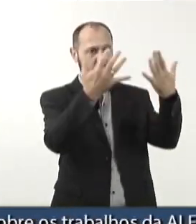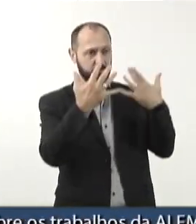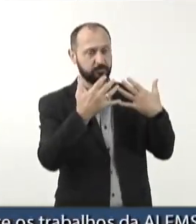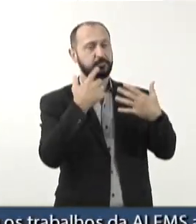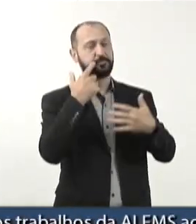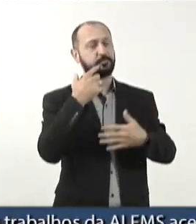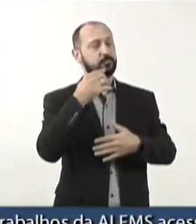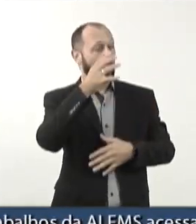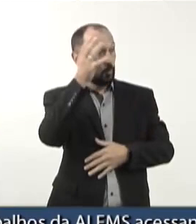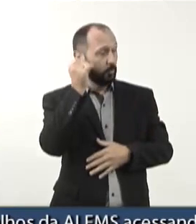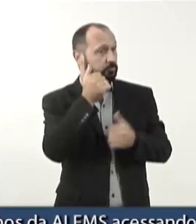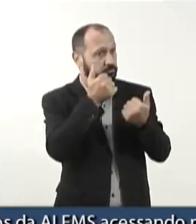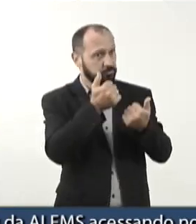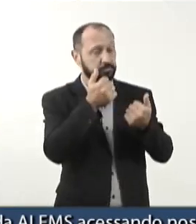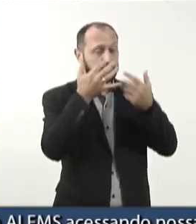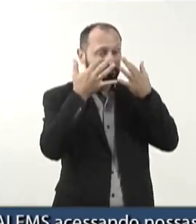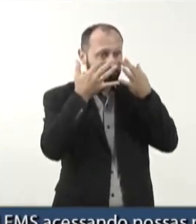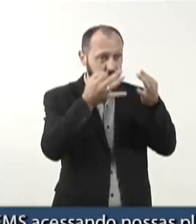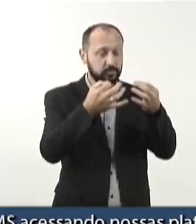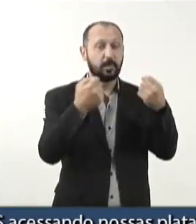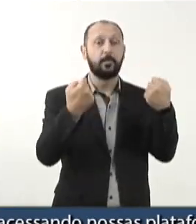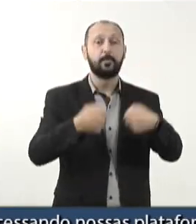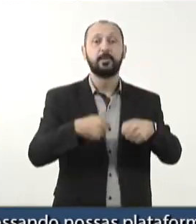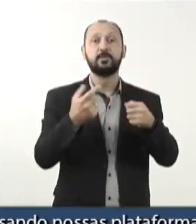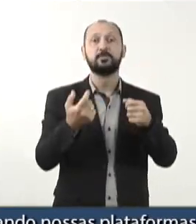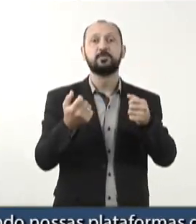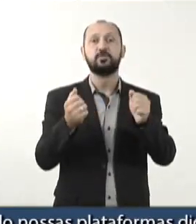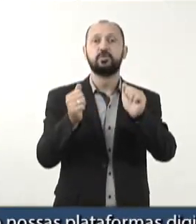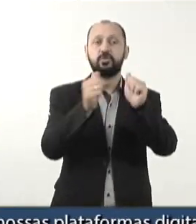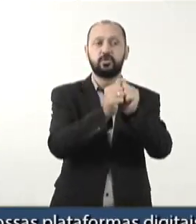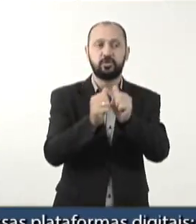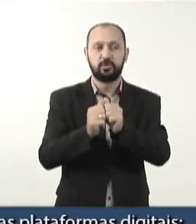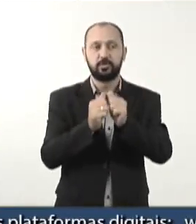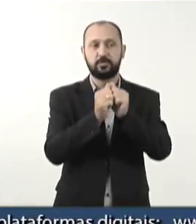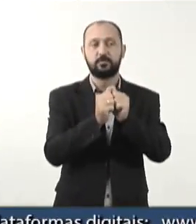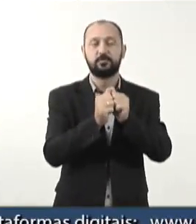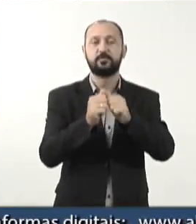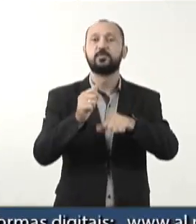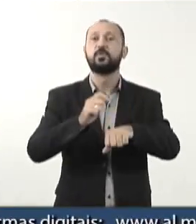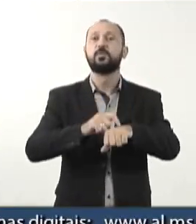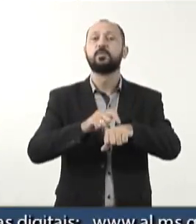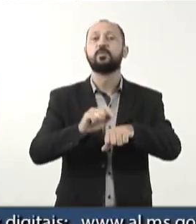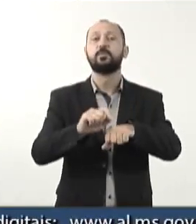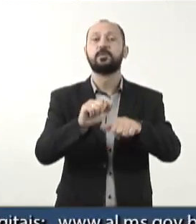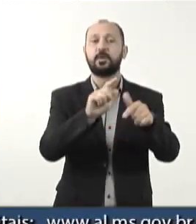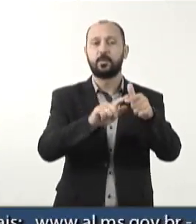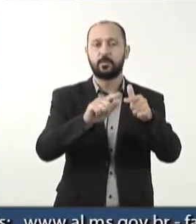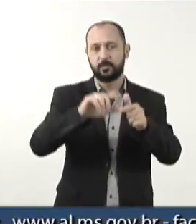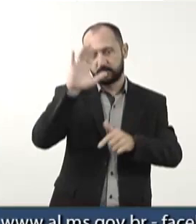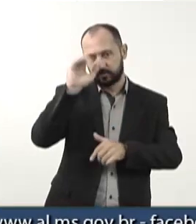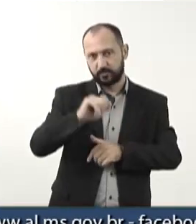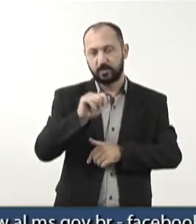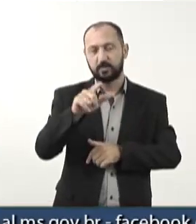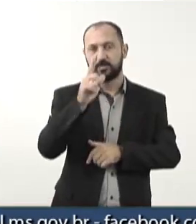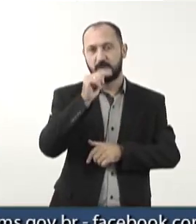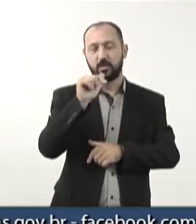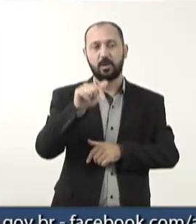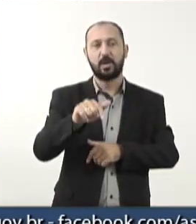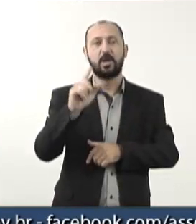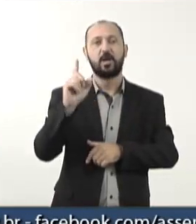suas falas aqui e acho que a gente realmente precisa unir forças neste momento para resolver a questão da água em